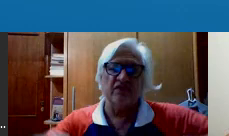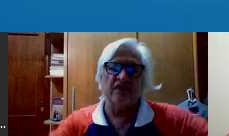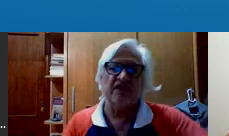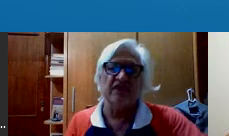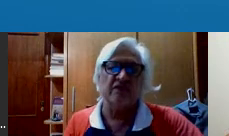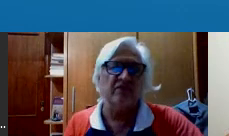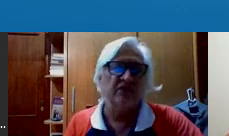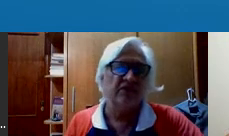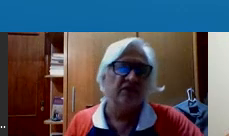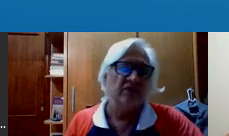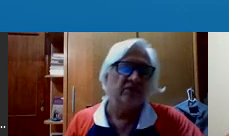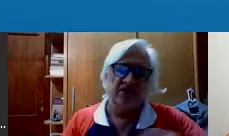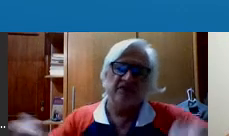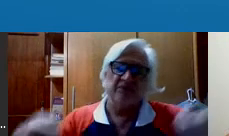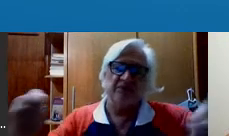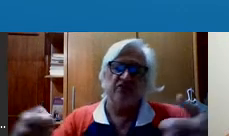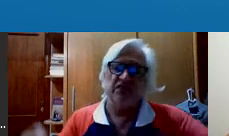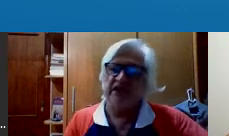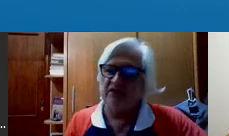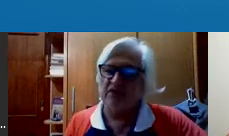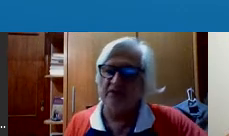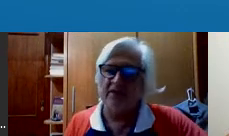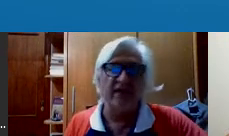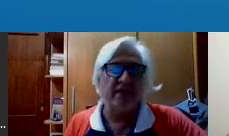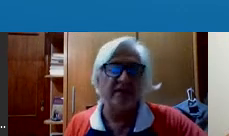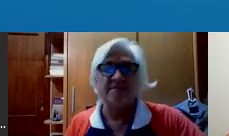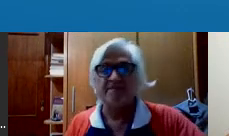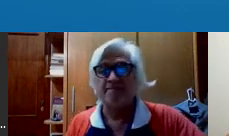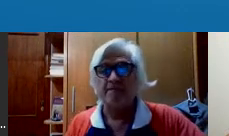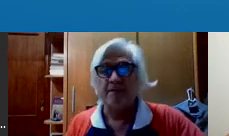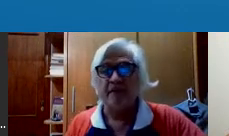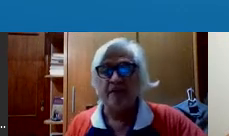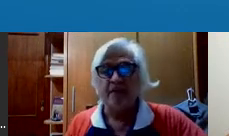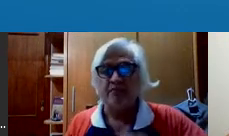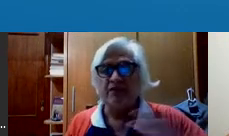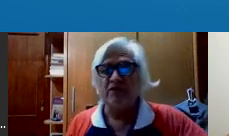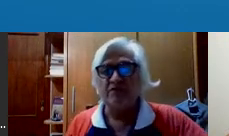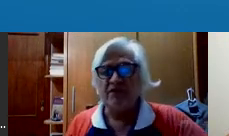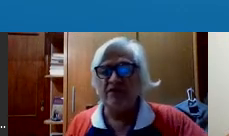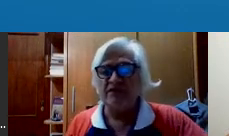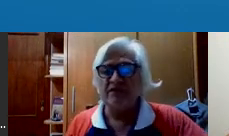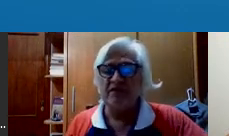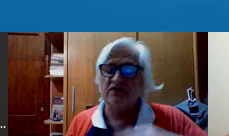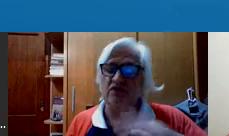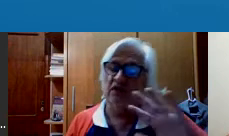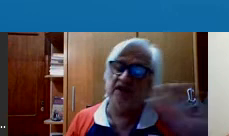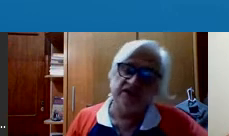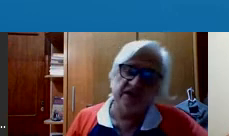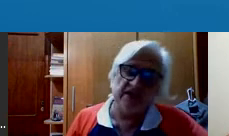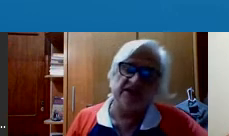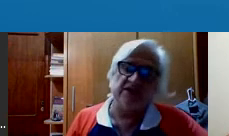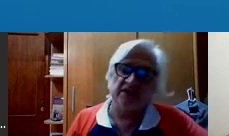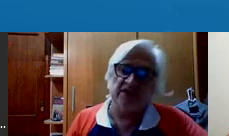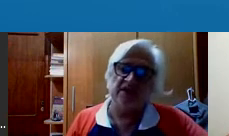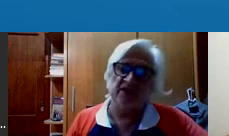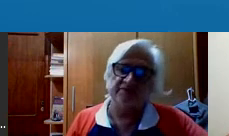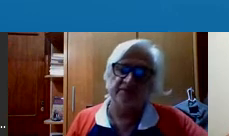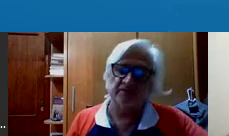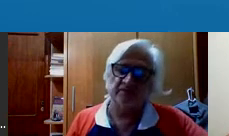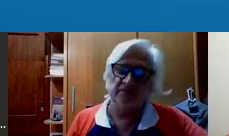não consegue estourar na tração, porque você vai prejudicar ela de outra maneira antes. Mas o limite de resistência, ou a